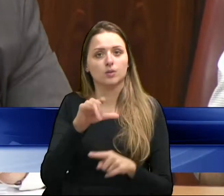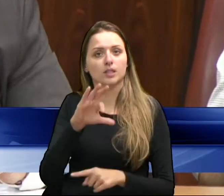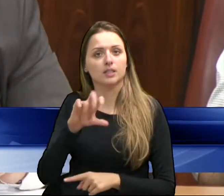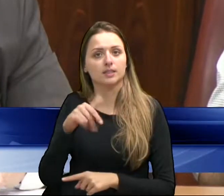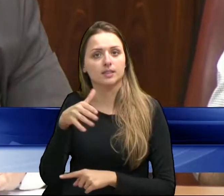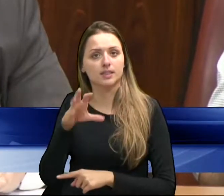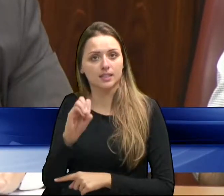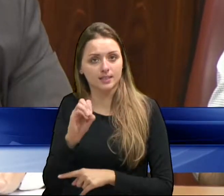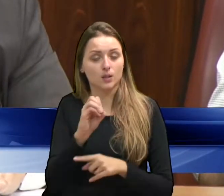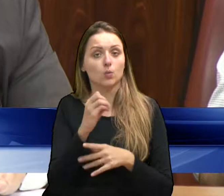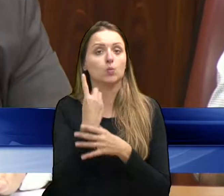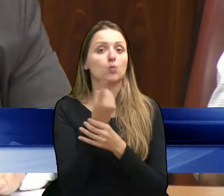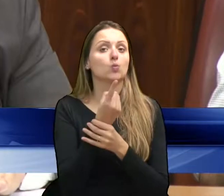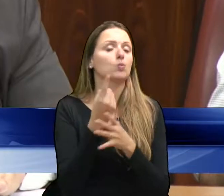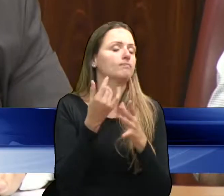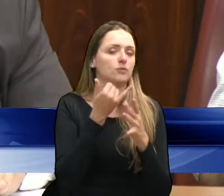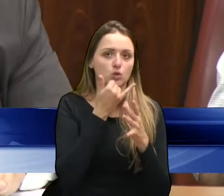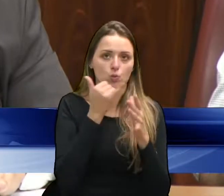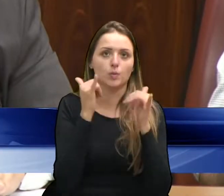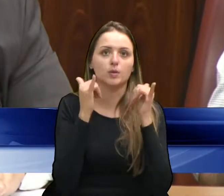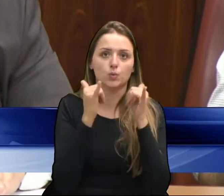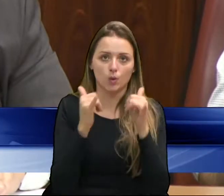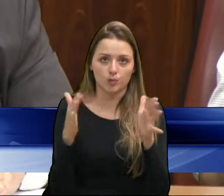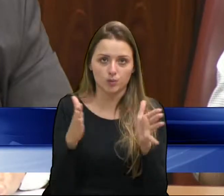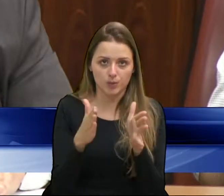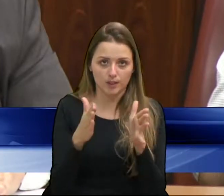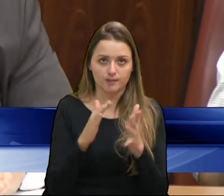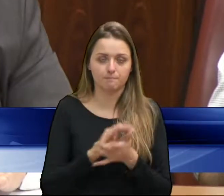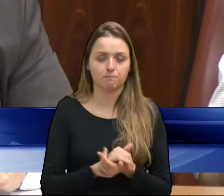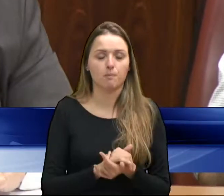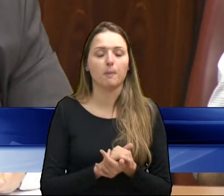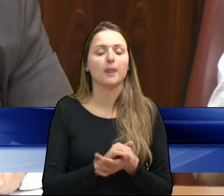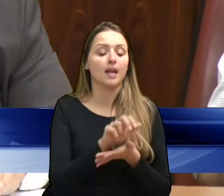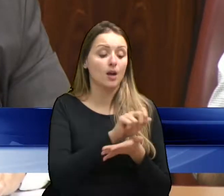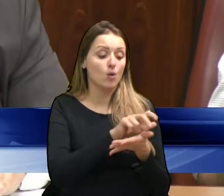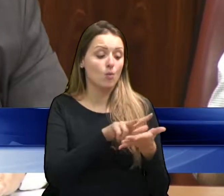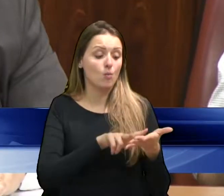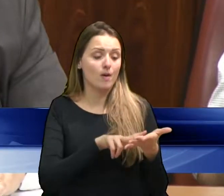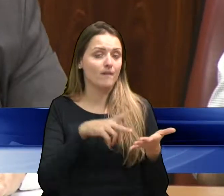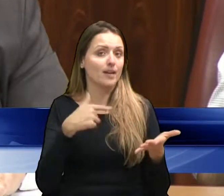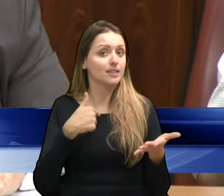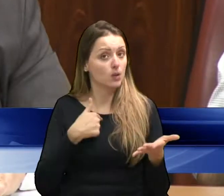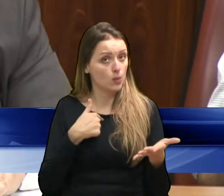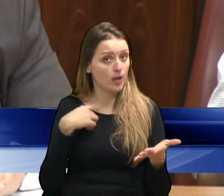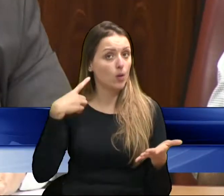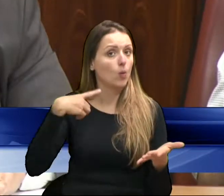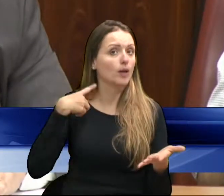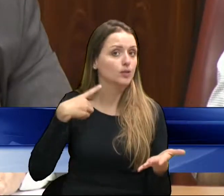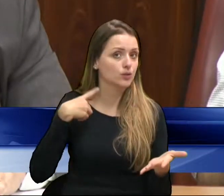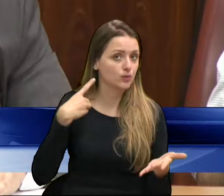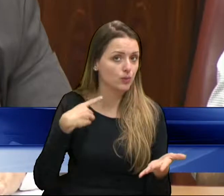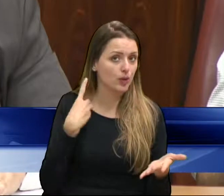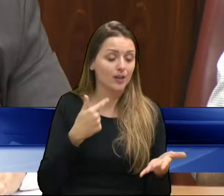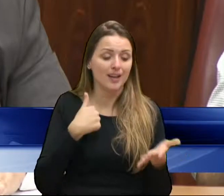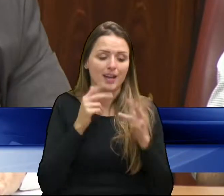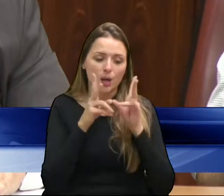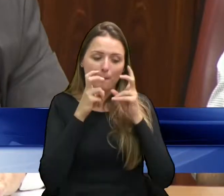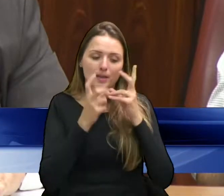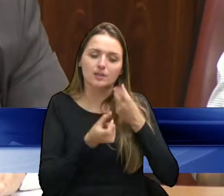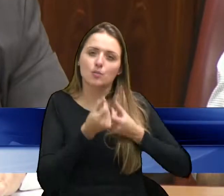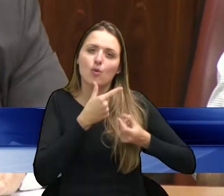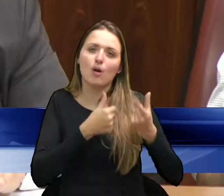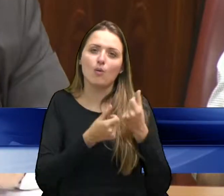lotação. Então, com a avaliação jurídica, eu verifico algumas lacunas na